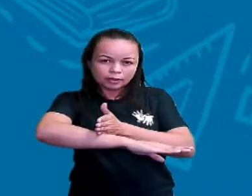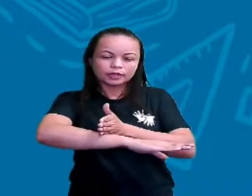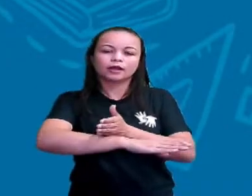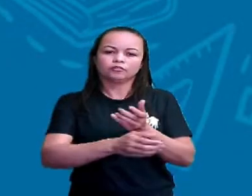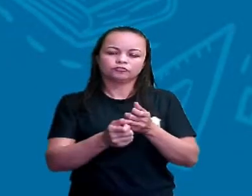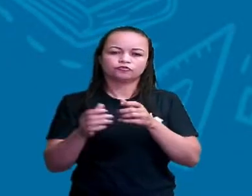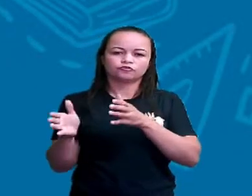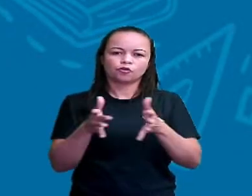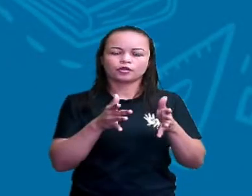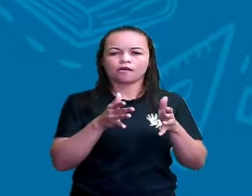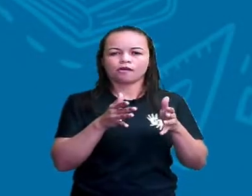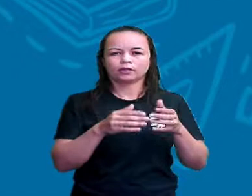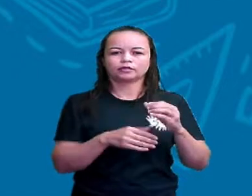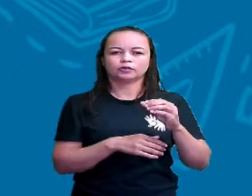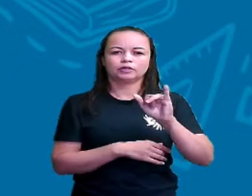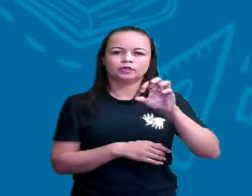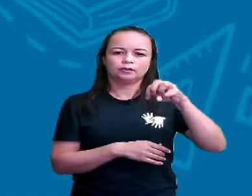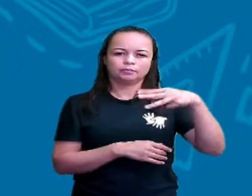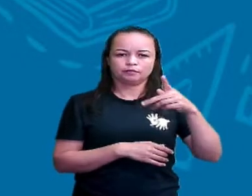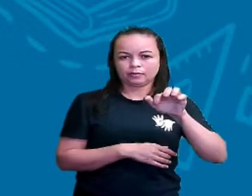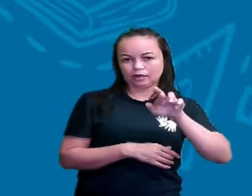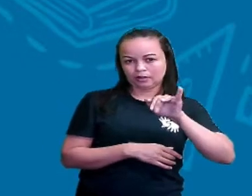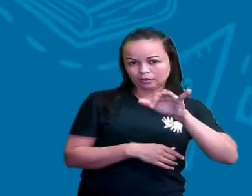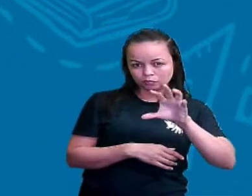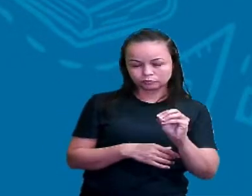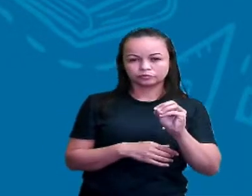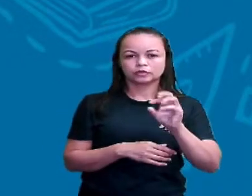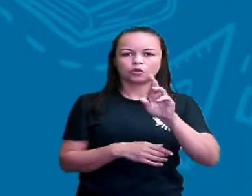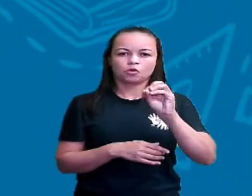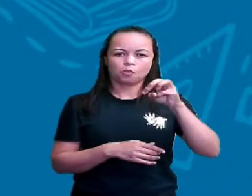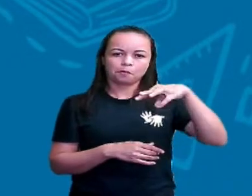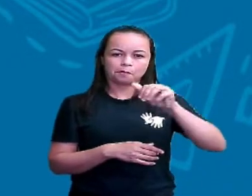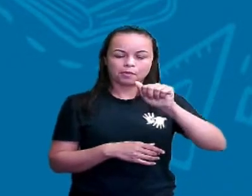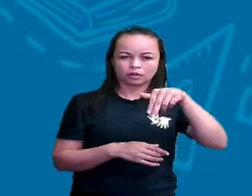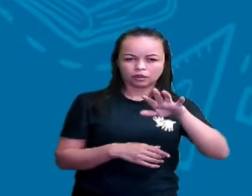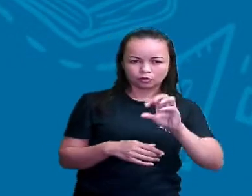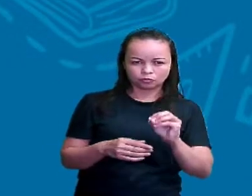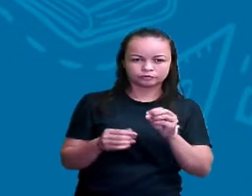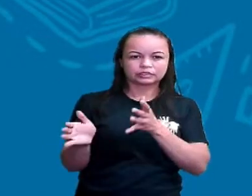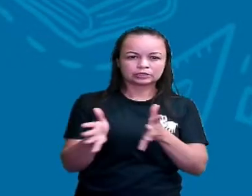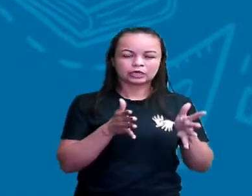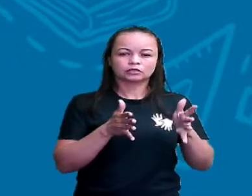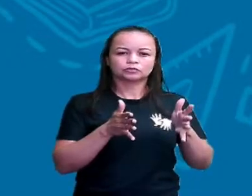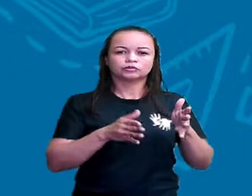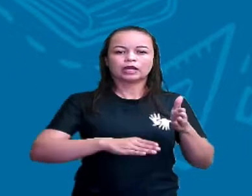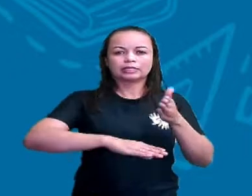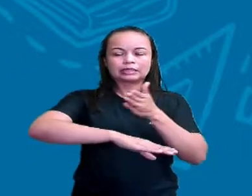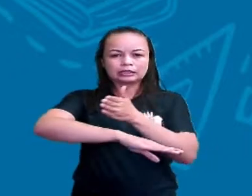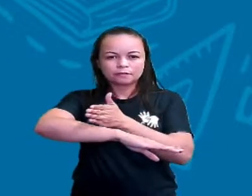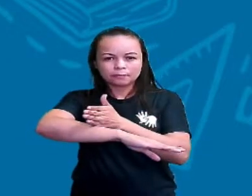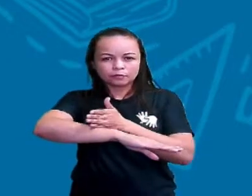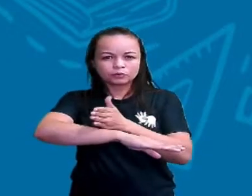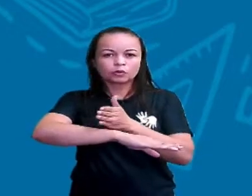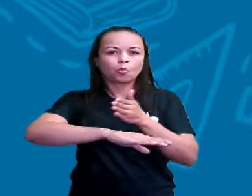Império Romano no Ocidente. Aí a gente tem o período da Idade Média, então da Idade Antiga em diante até a